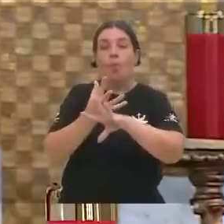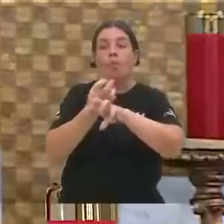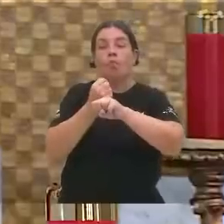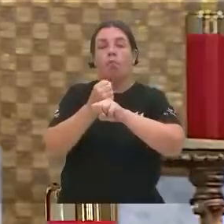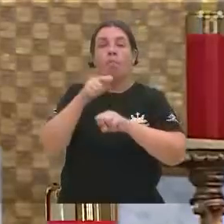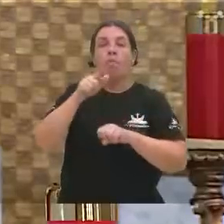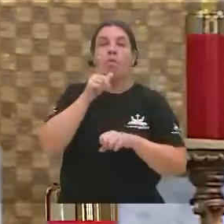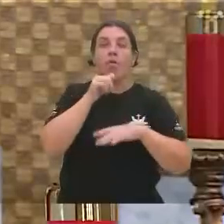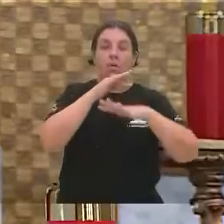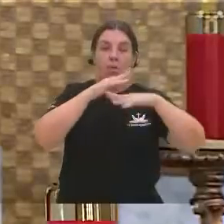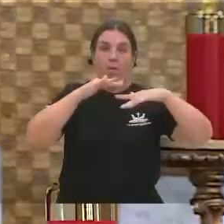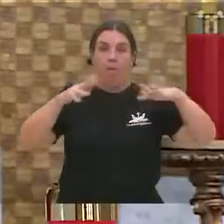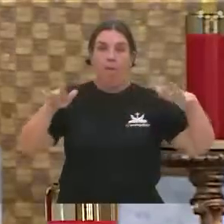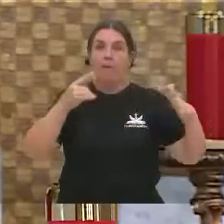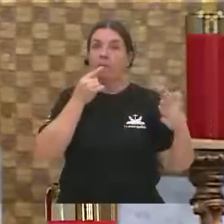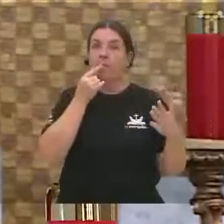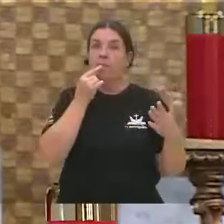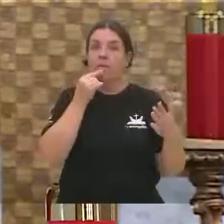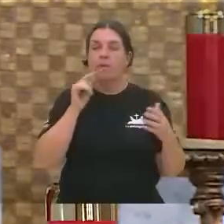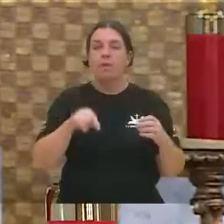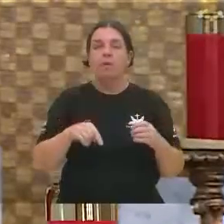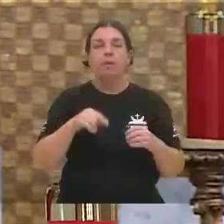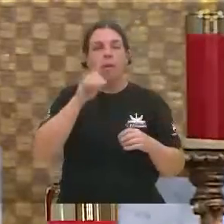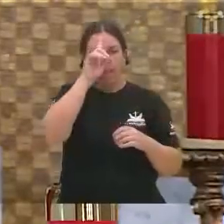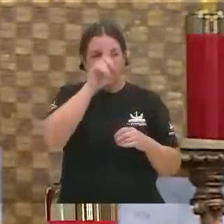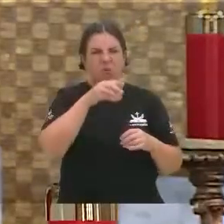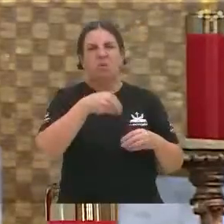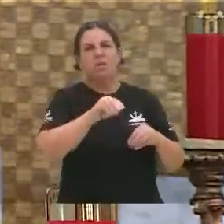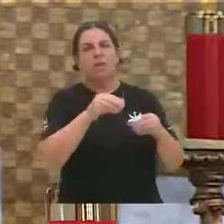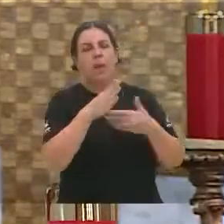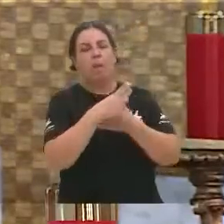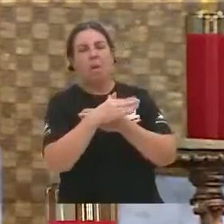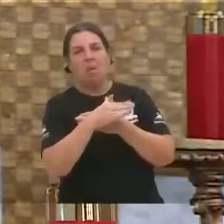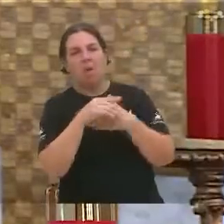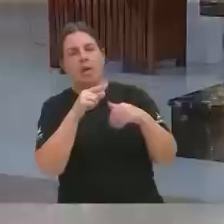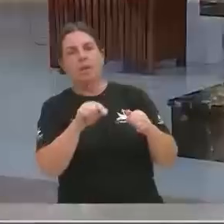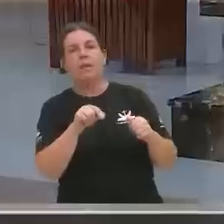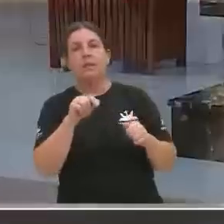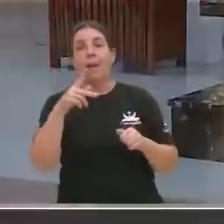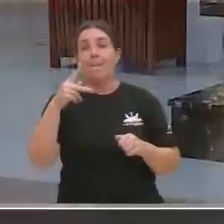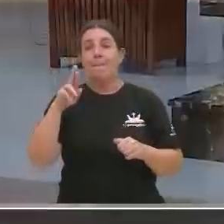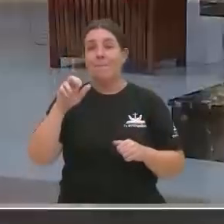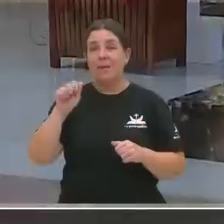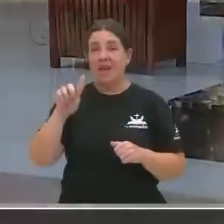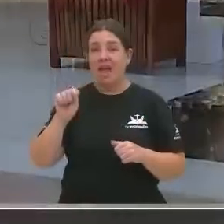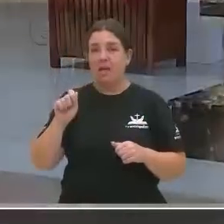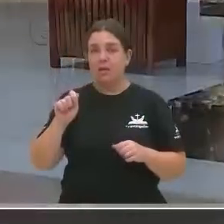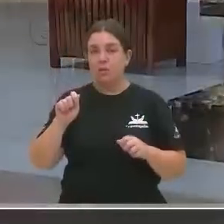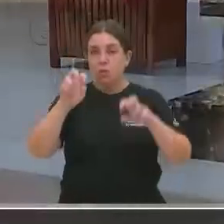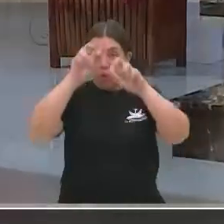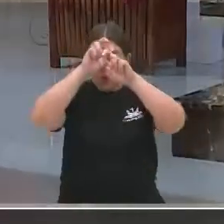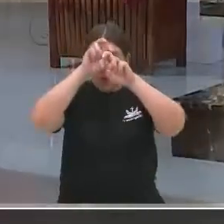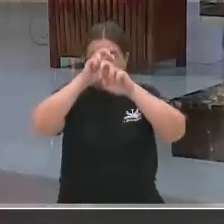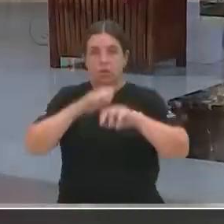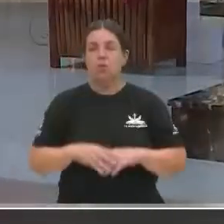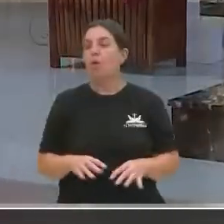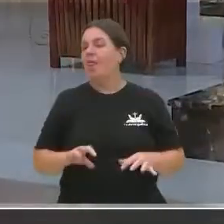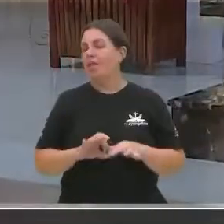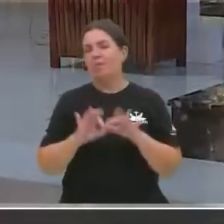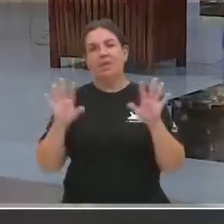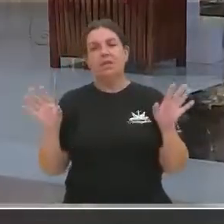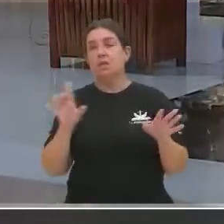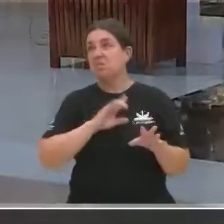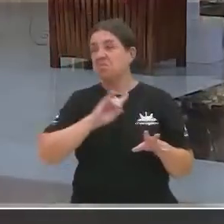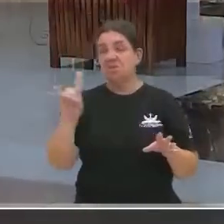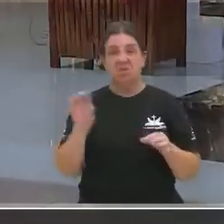vermelho mandar codornizes as pragas do Egito as grandes libertações que